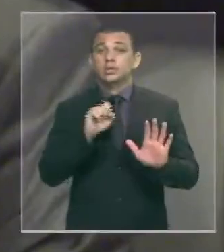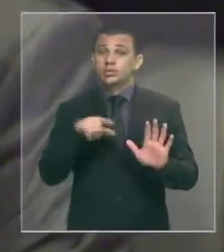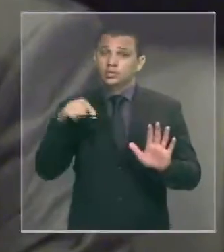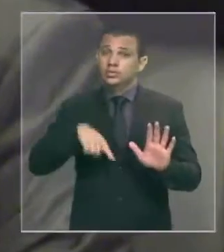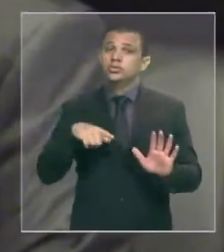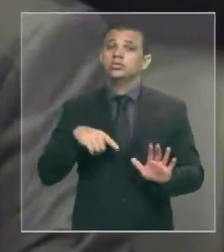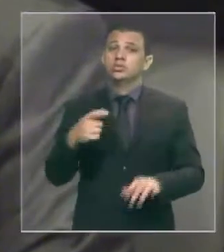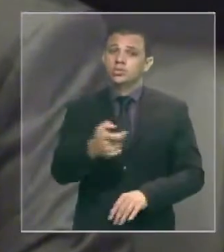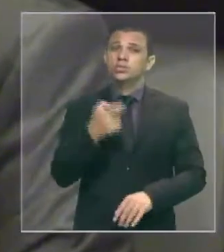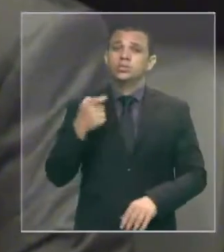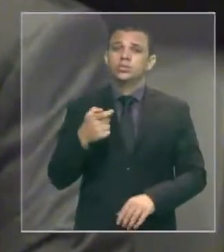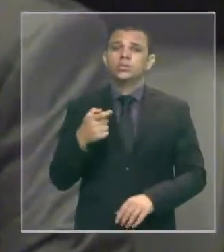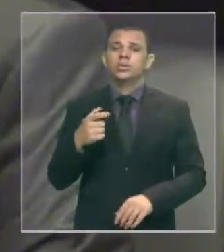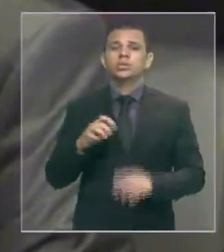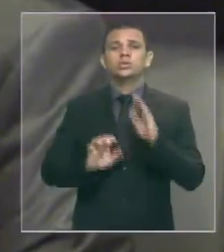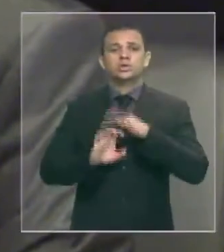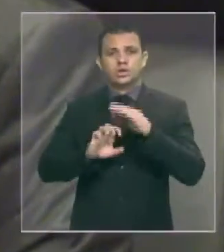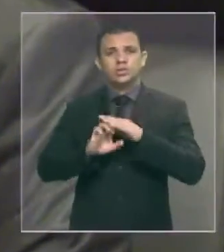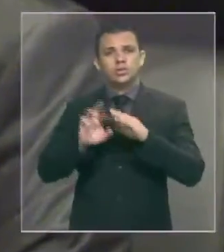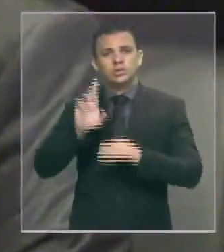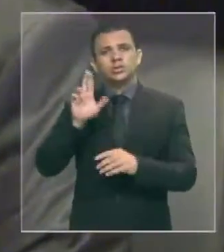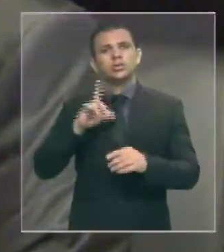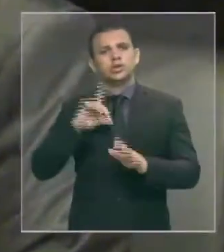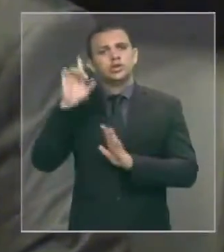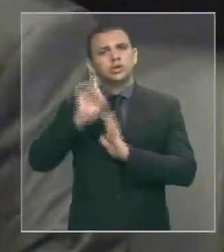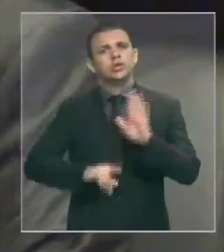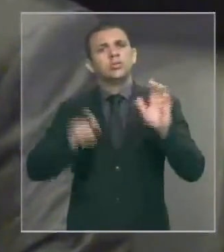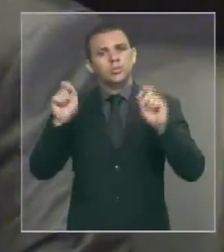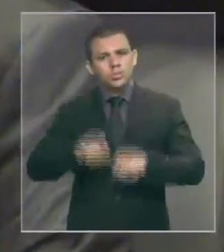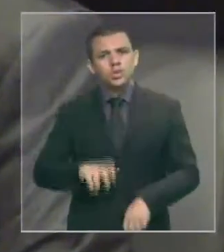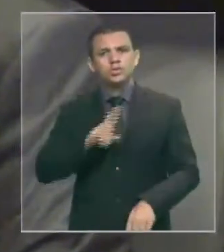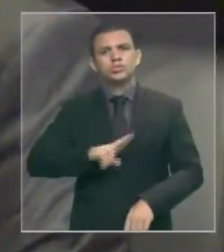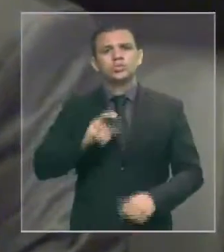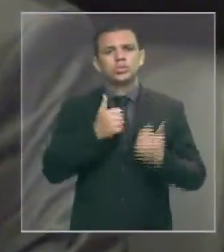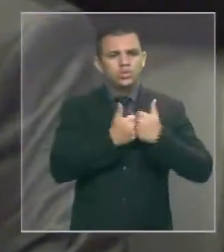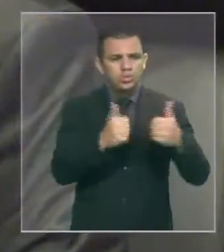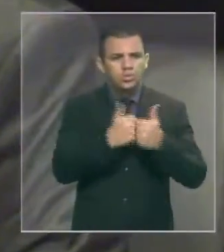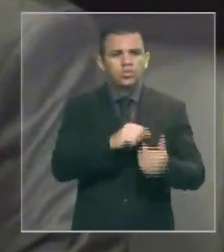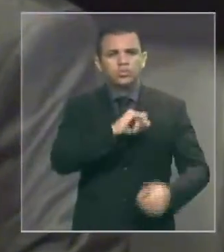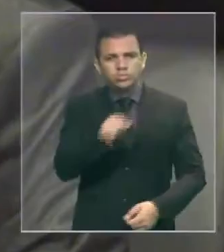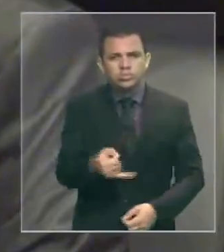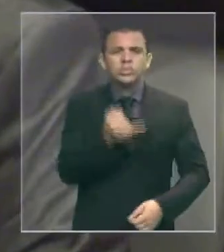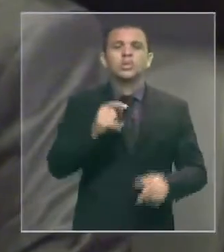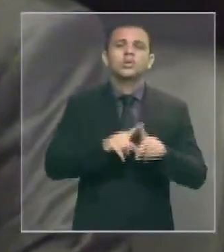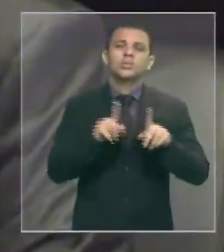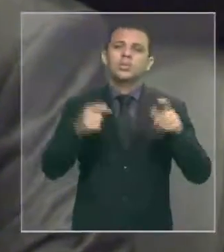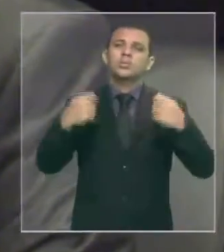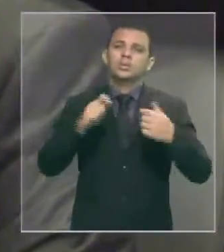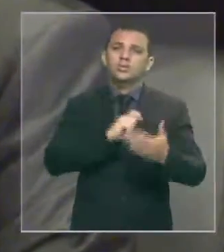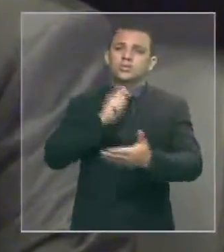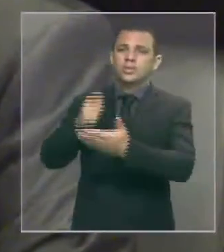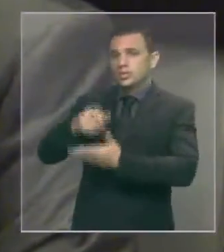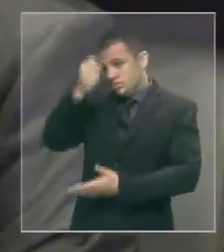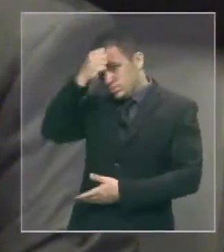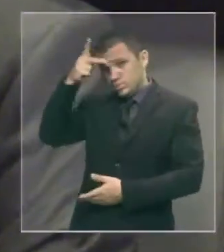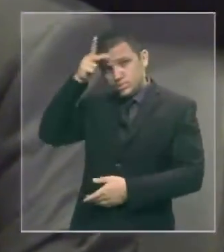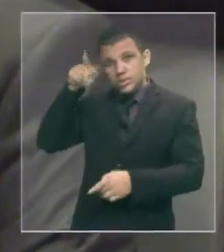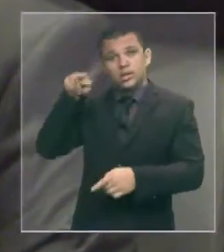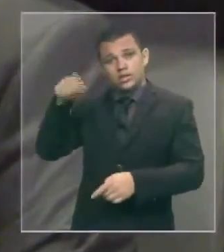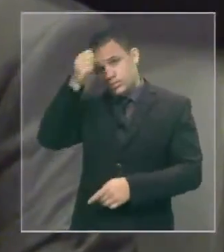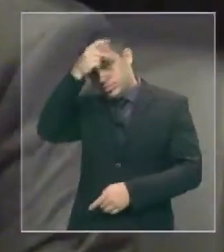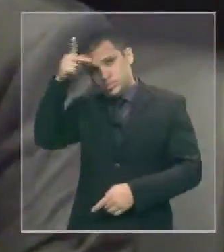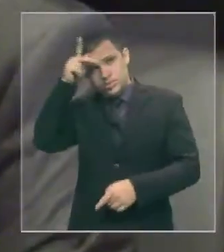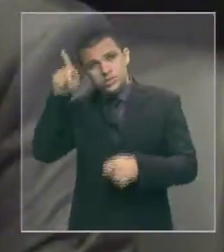linha, mas ele vai ter que dar uma contrapartida pecuniária ao município para que possa ser investido também no sistema de transporte. Isso. Ou seja, é mais